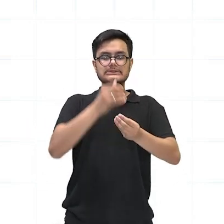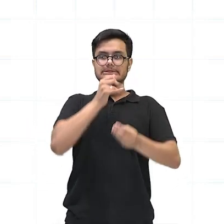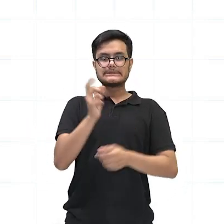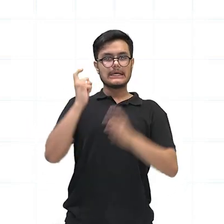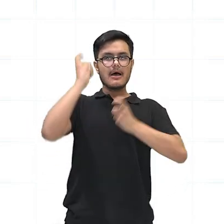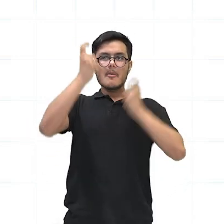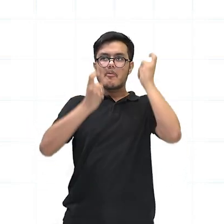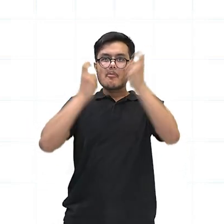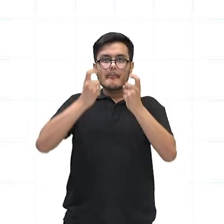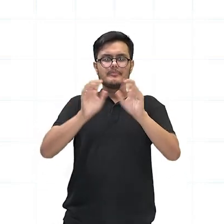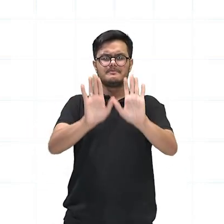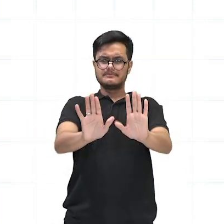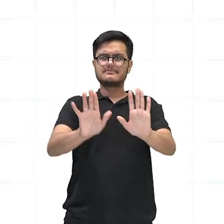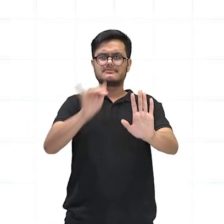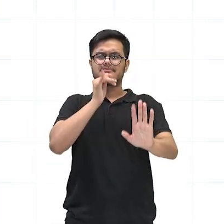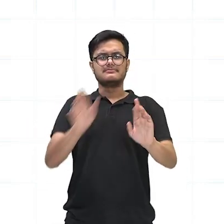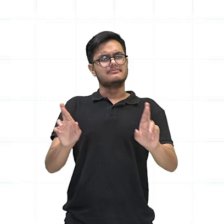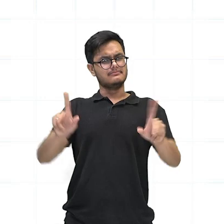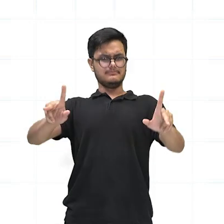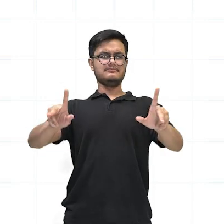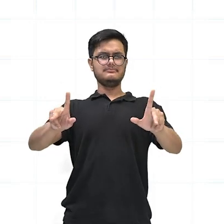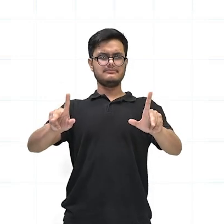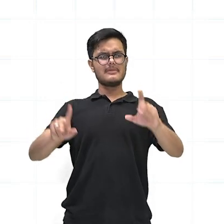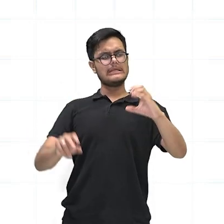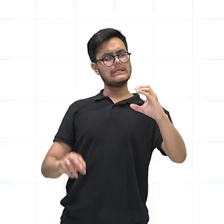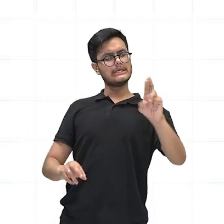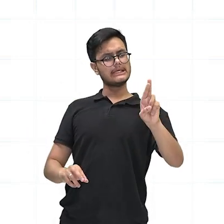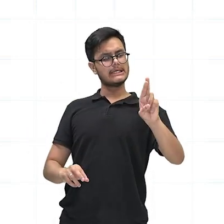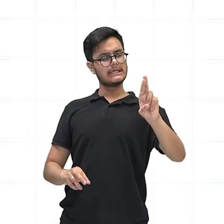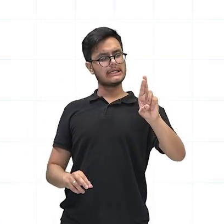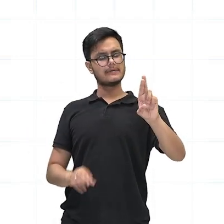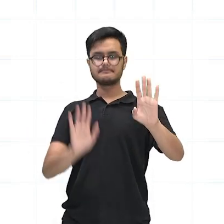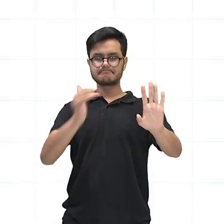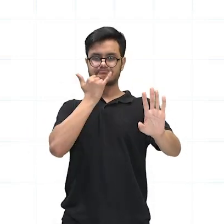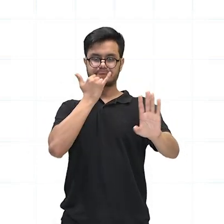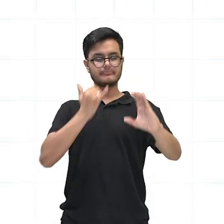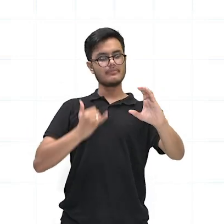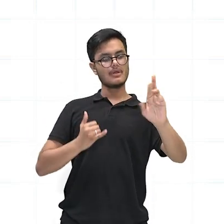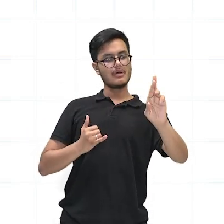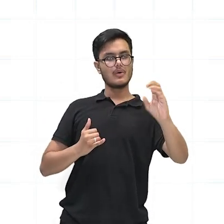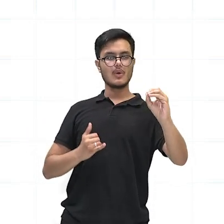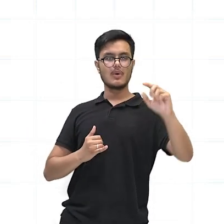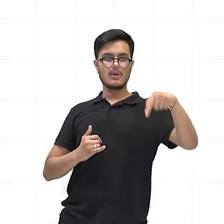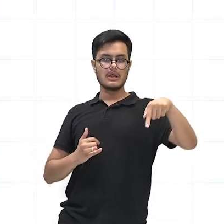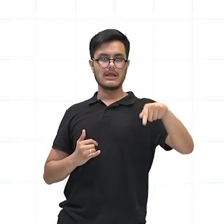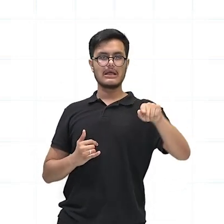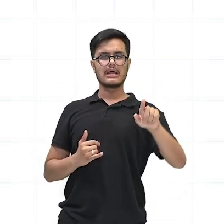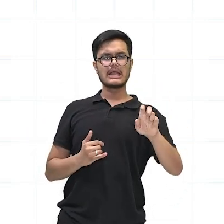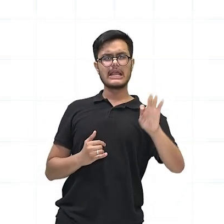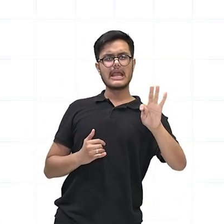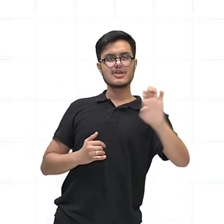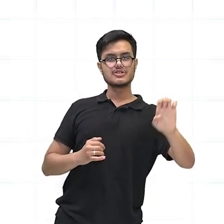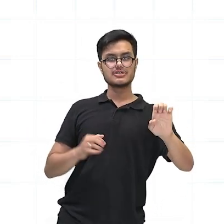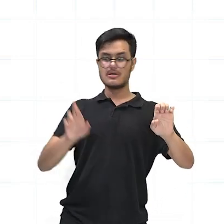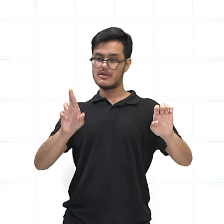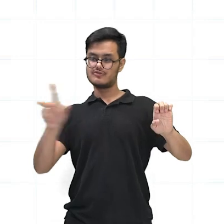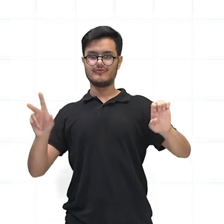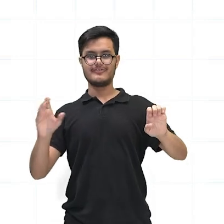confundem cricket com croquet, mas quando você vai ver ali a essência do jogo é completamente diferente,